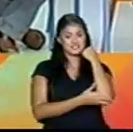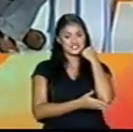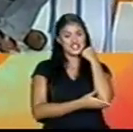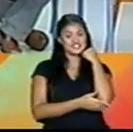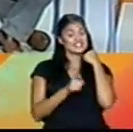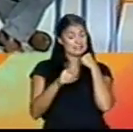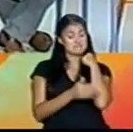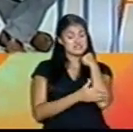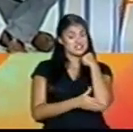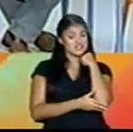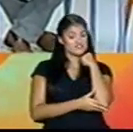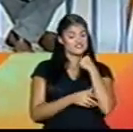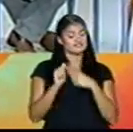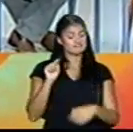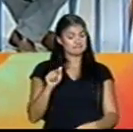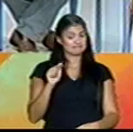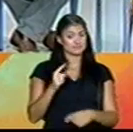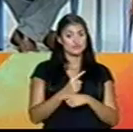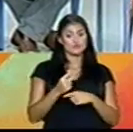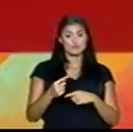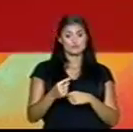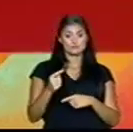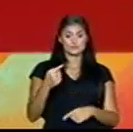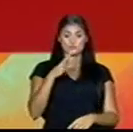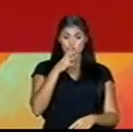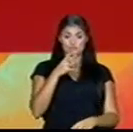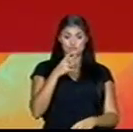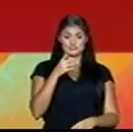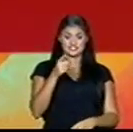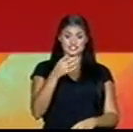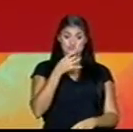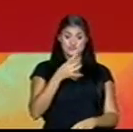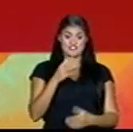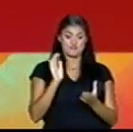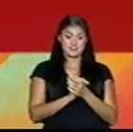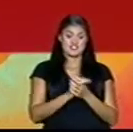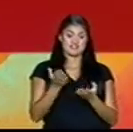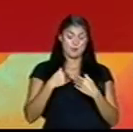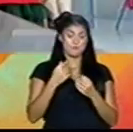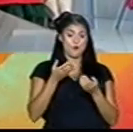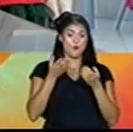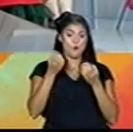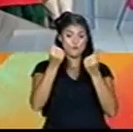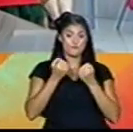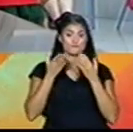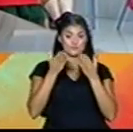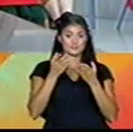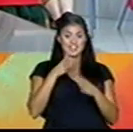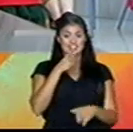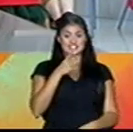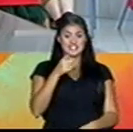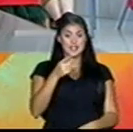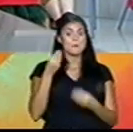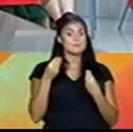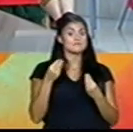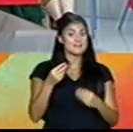percebem? Completamente. São umas invejosas, porque eu na altura não disse que o meu homem deu um forno no Natal e elas agora estão aqui a ouvir e vão dizer, ai, ela é que está bem na vida. E não